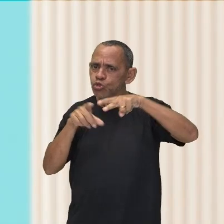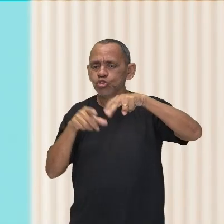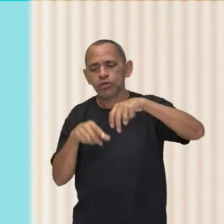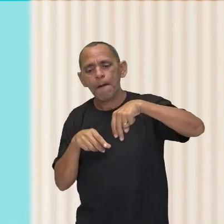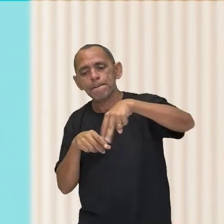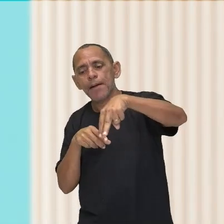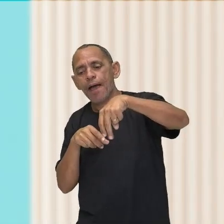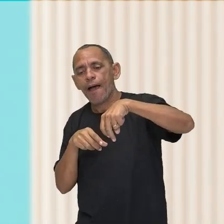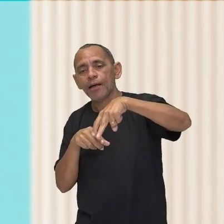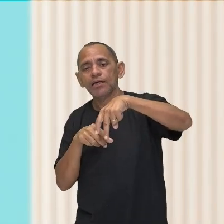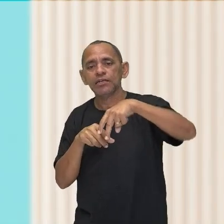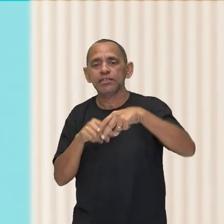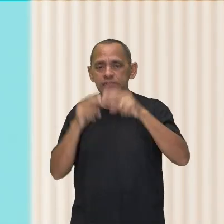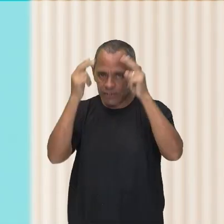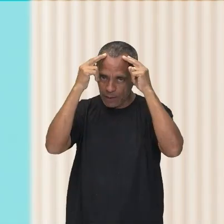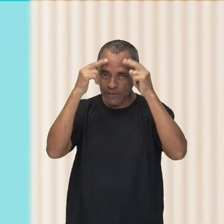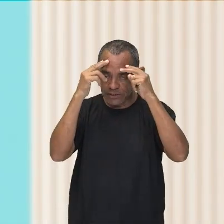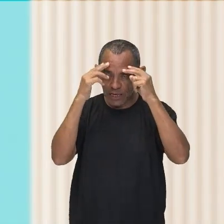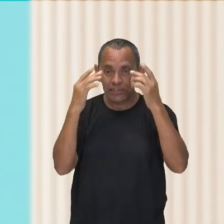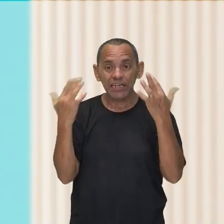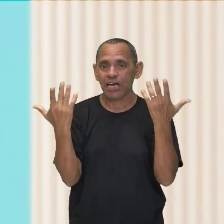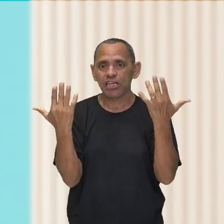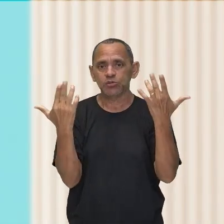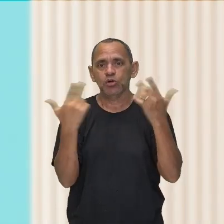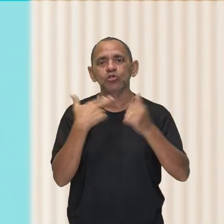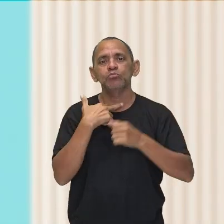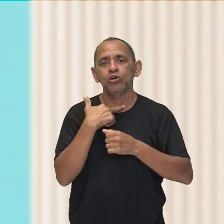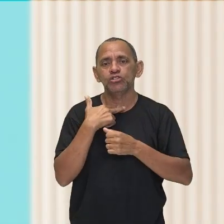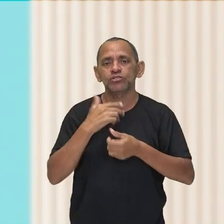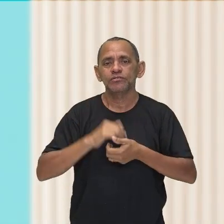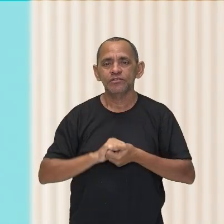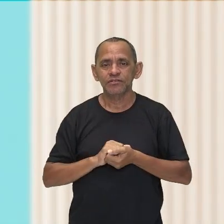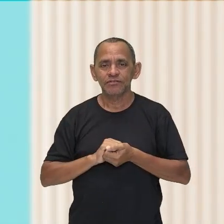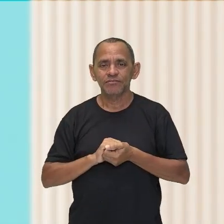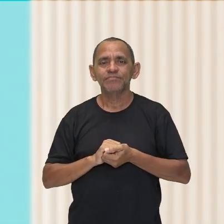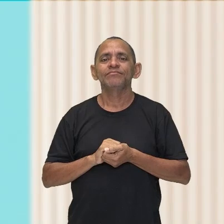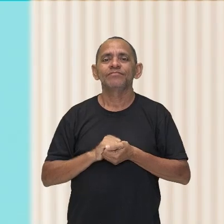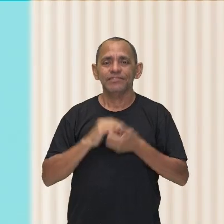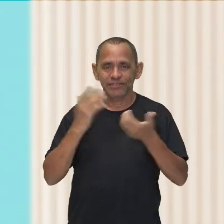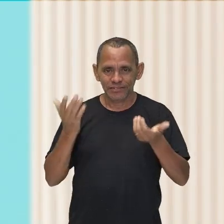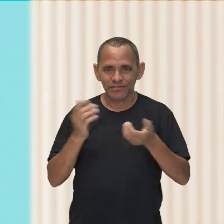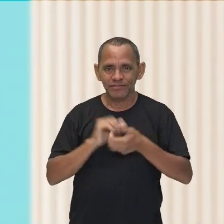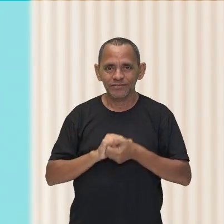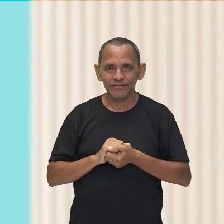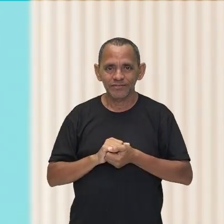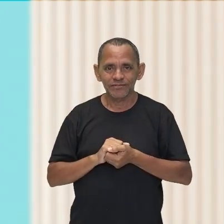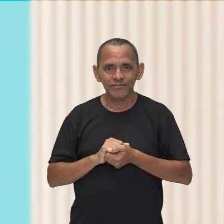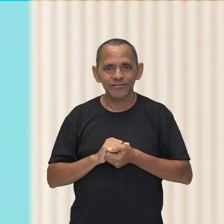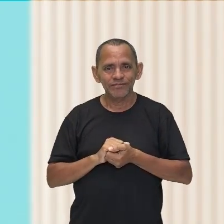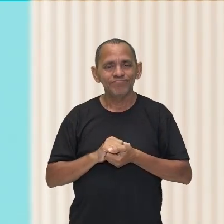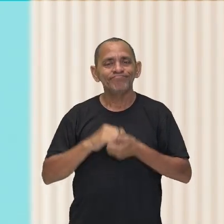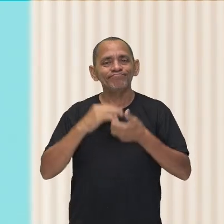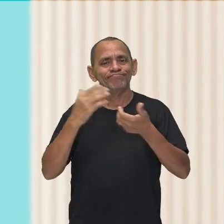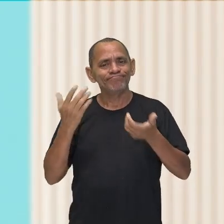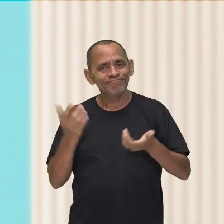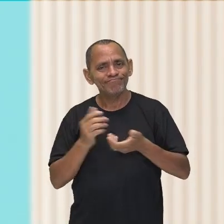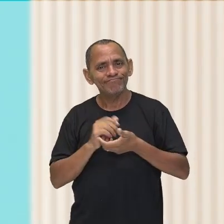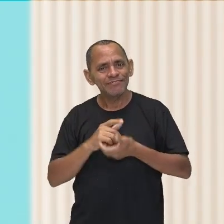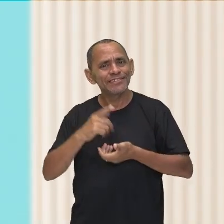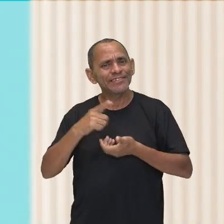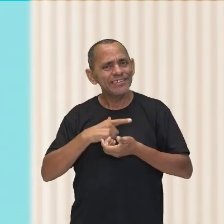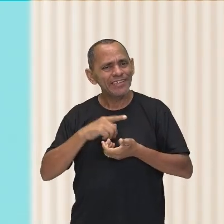podem usar as mãos, tá bom? Isso daí é o futevôlei. E aí, será que ainda tenho